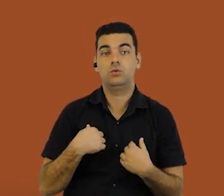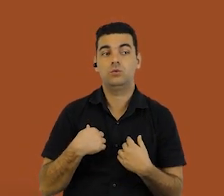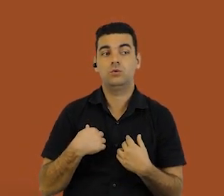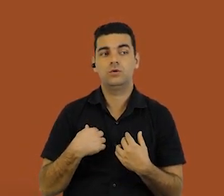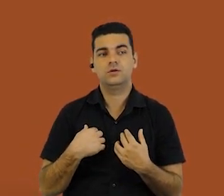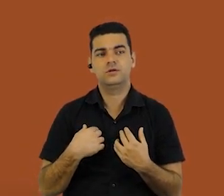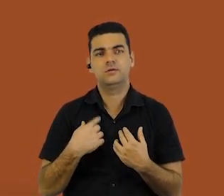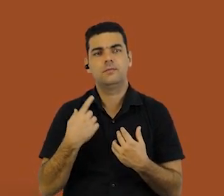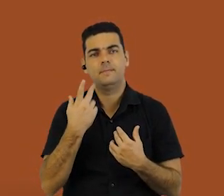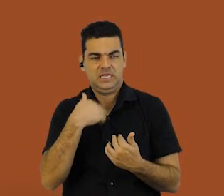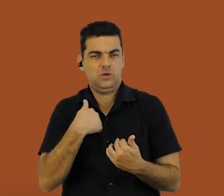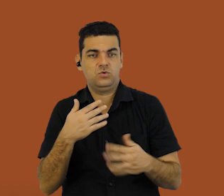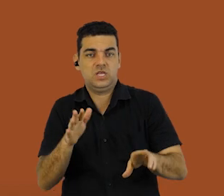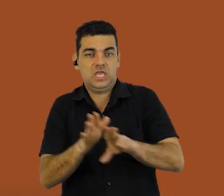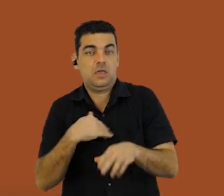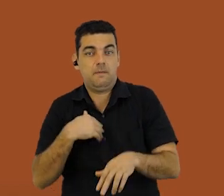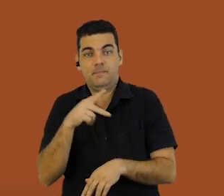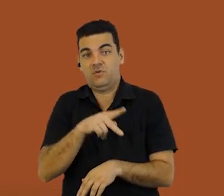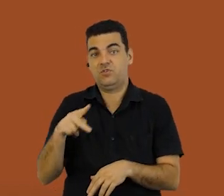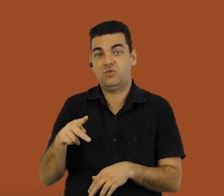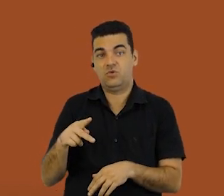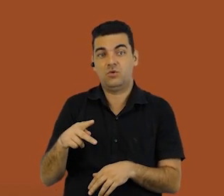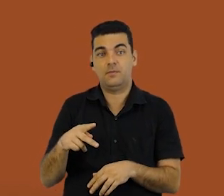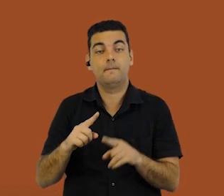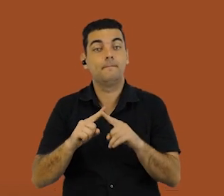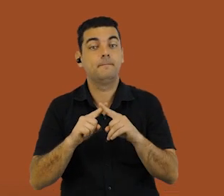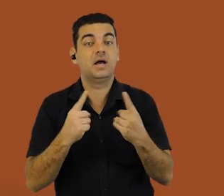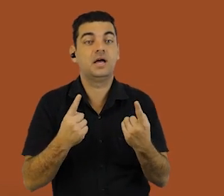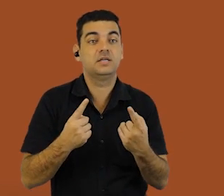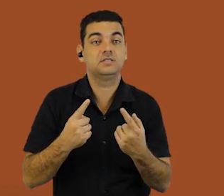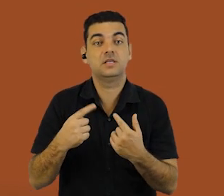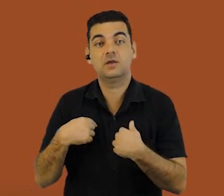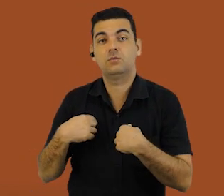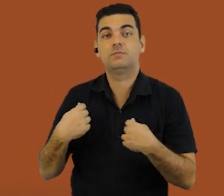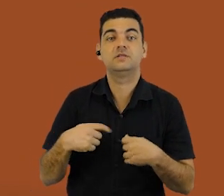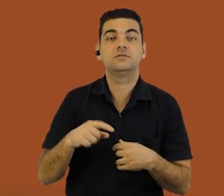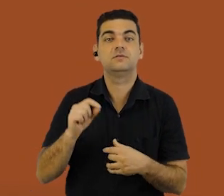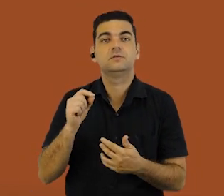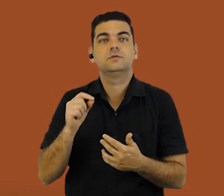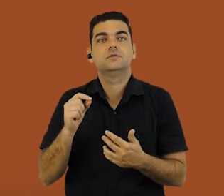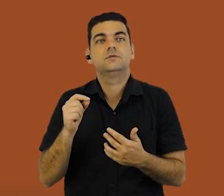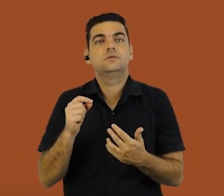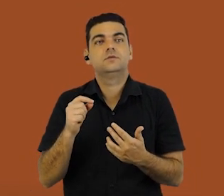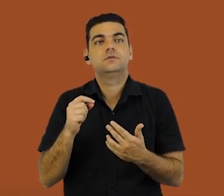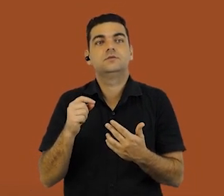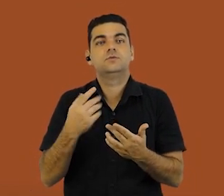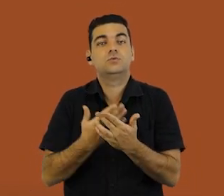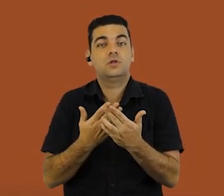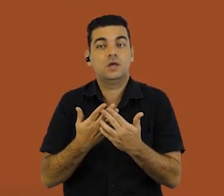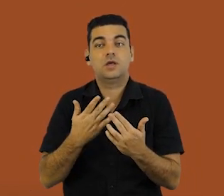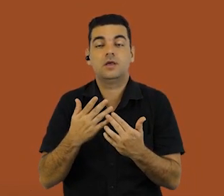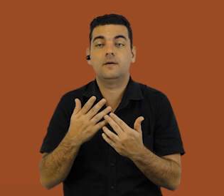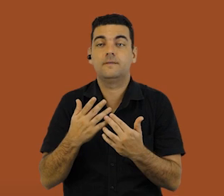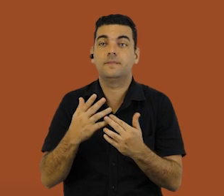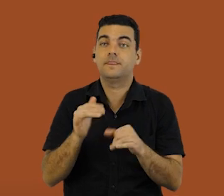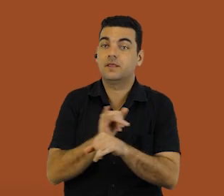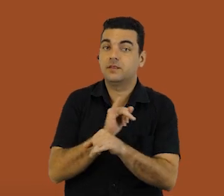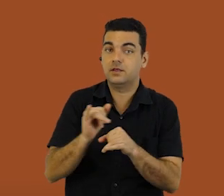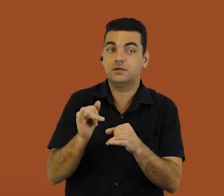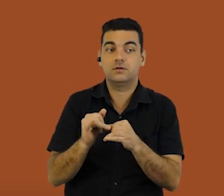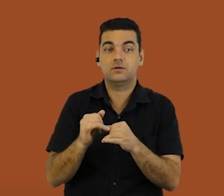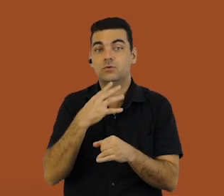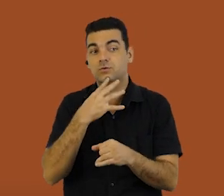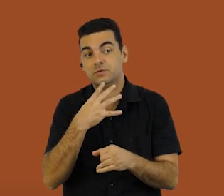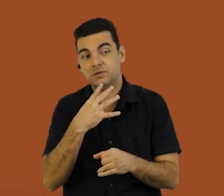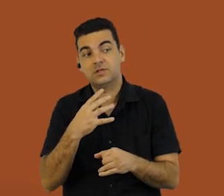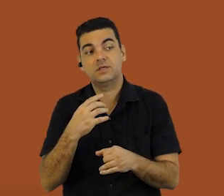cheguei onde cheguei sem que eu pudesse mergulhar em um conjunto de saberes